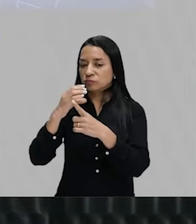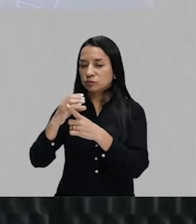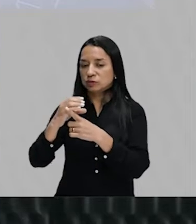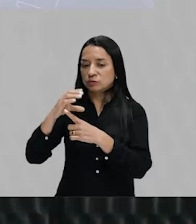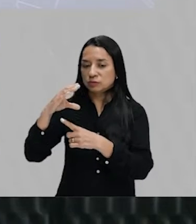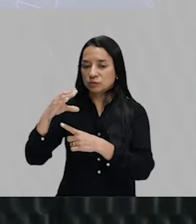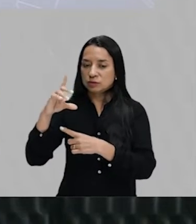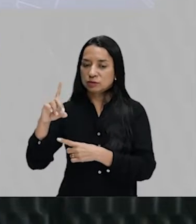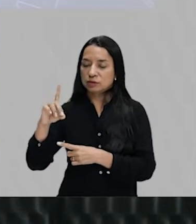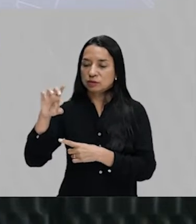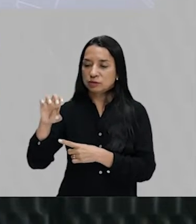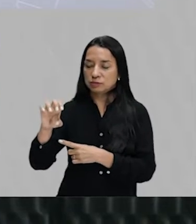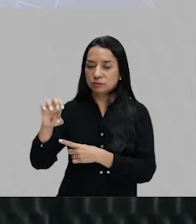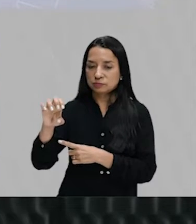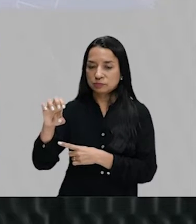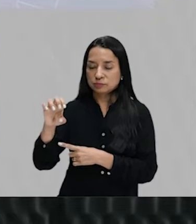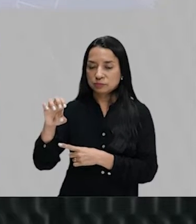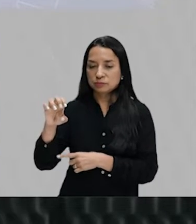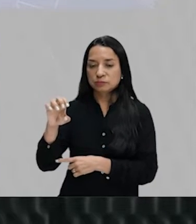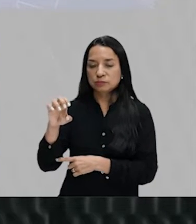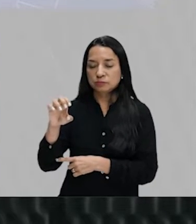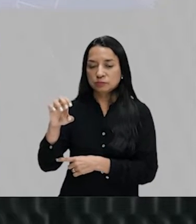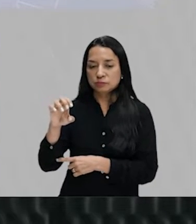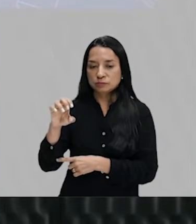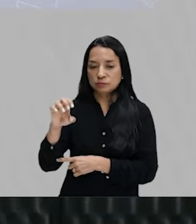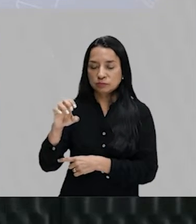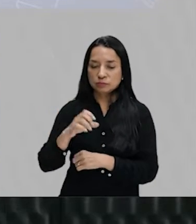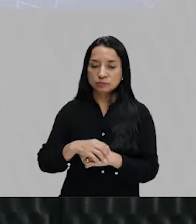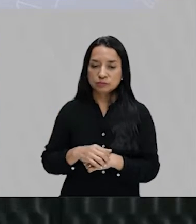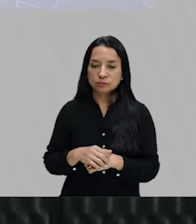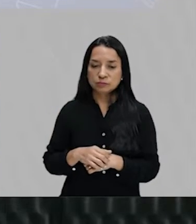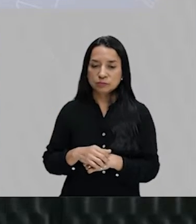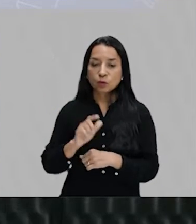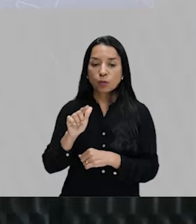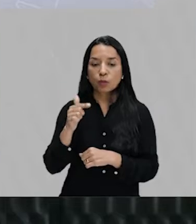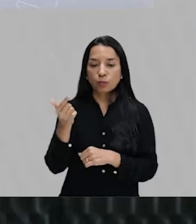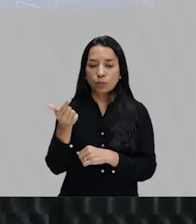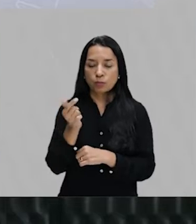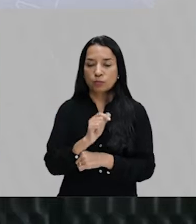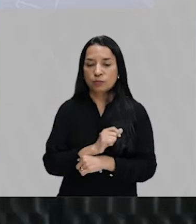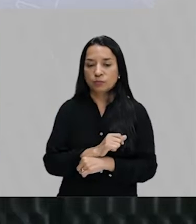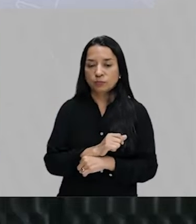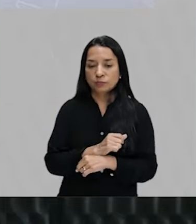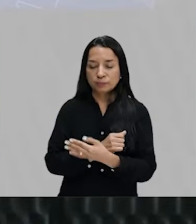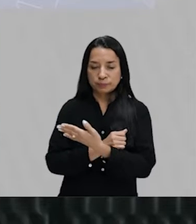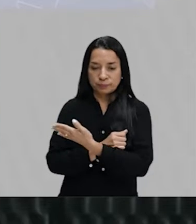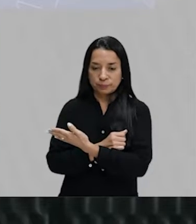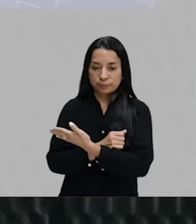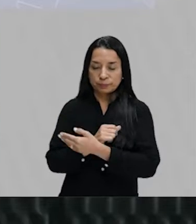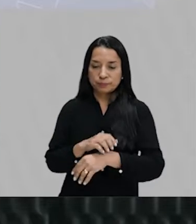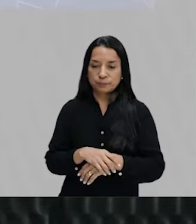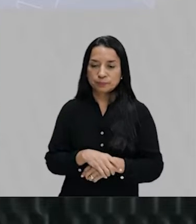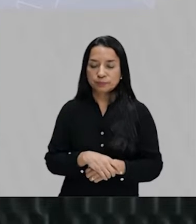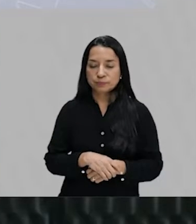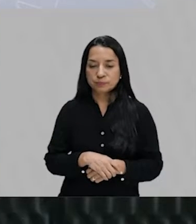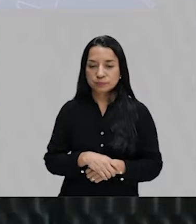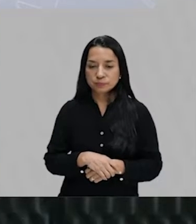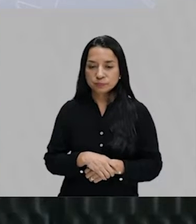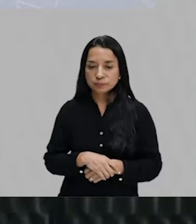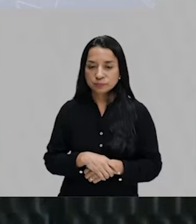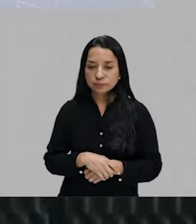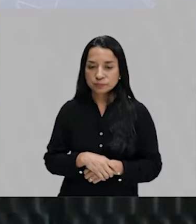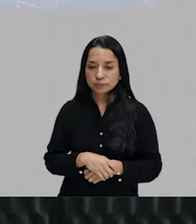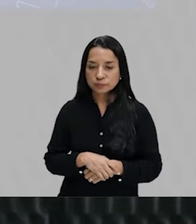não está contido no conjunto formado pelos elementos CDI é olha o próximo x tal que X é